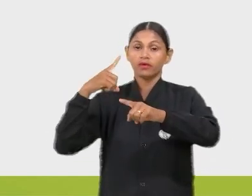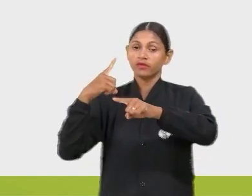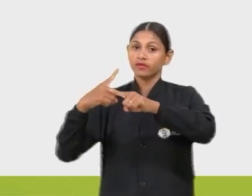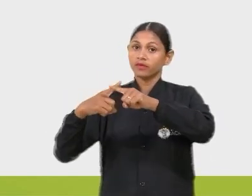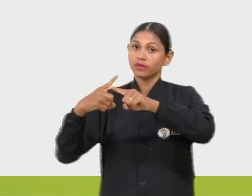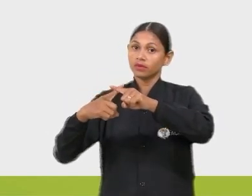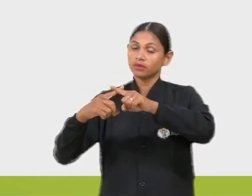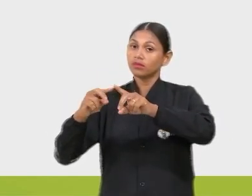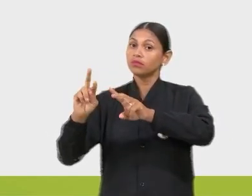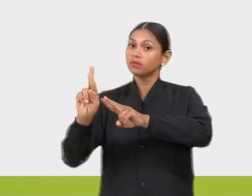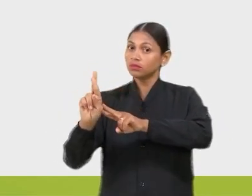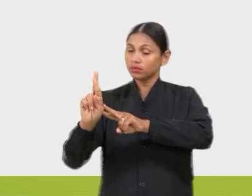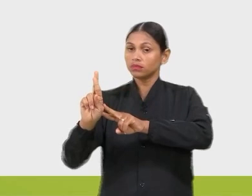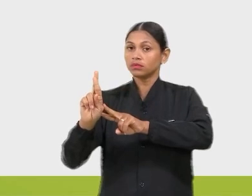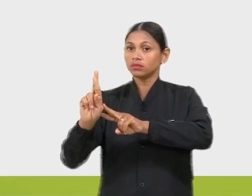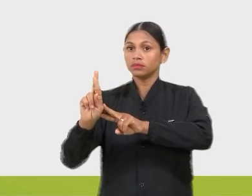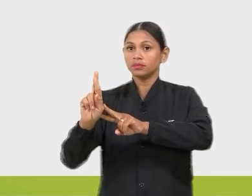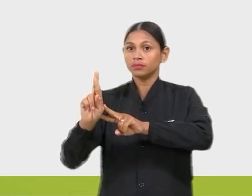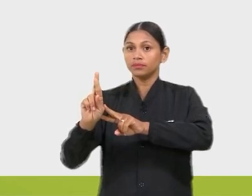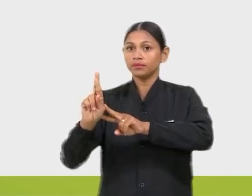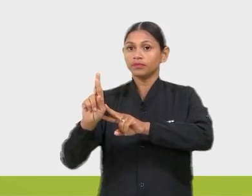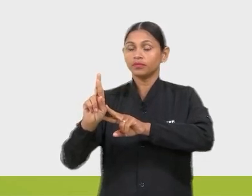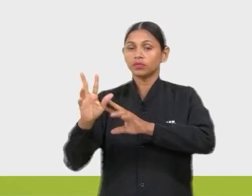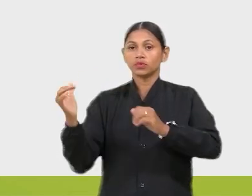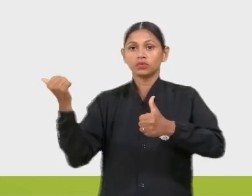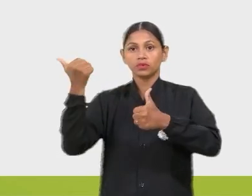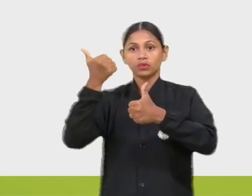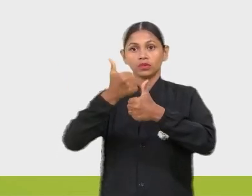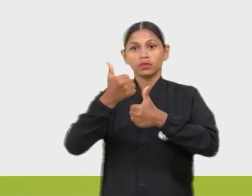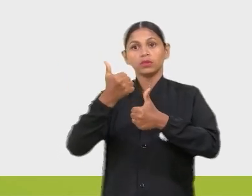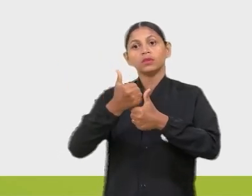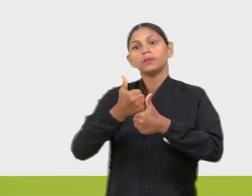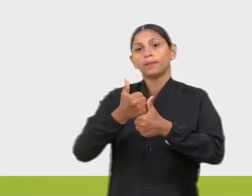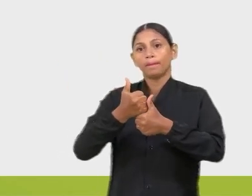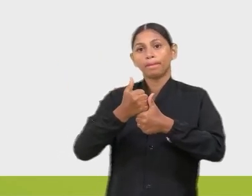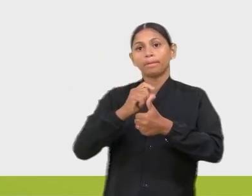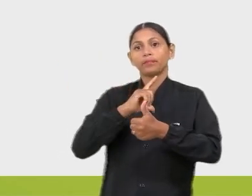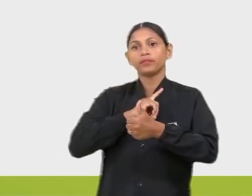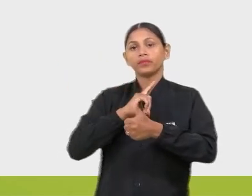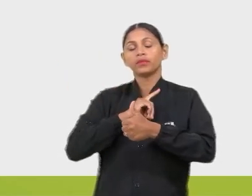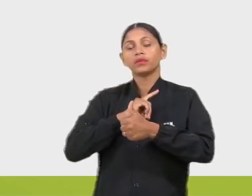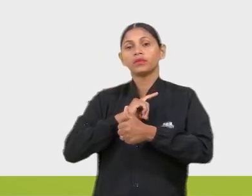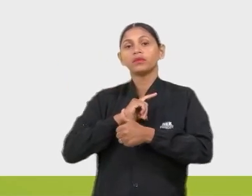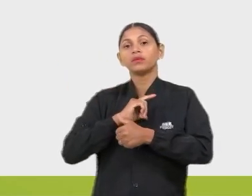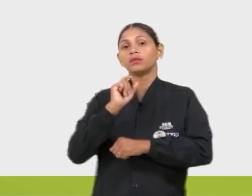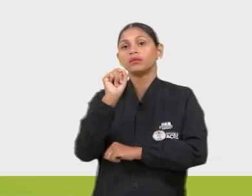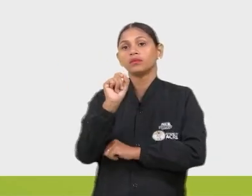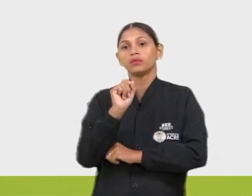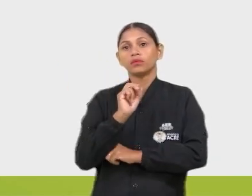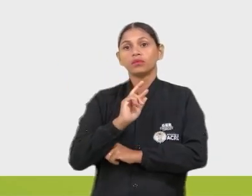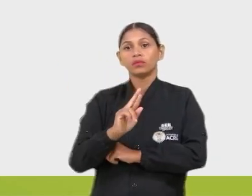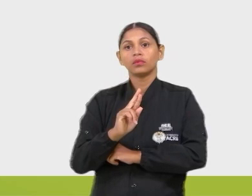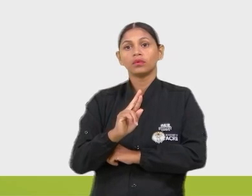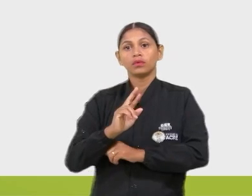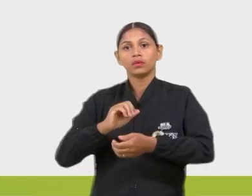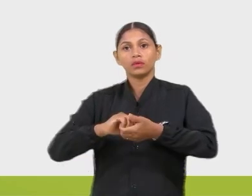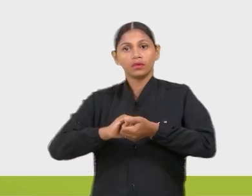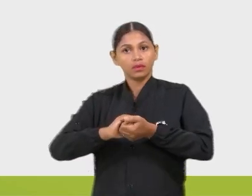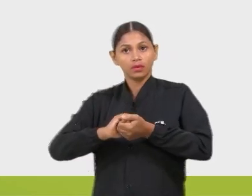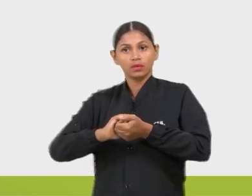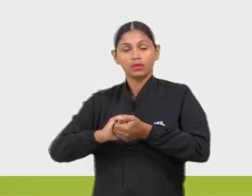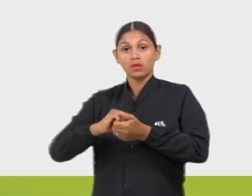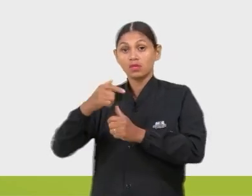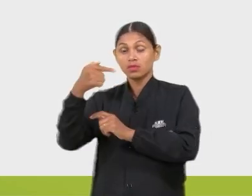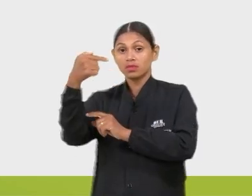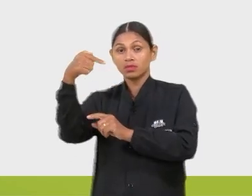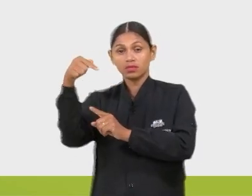vale 7. Substituindo todo mundo aqui, ó. Eu vou obter o quê? 7 ao quadrado dá 49. Se eu não quiser mexer